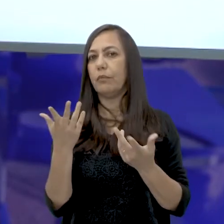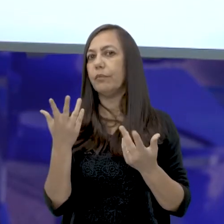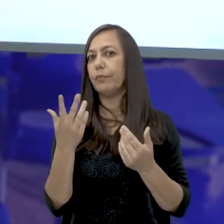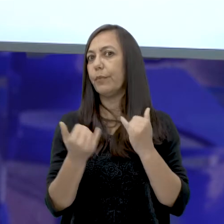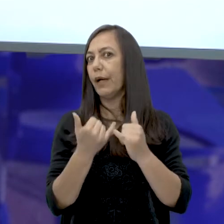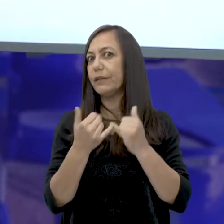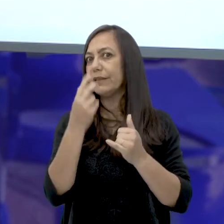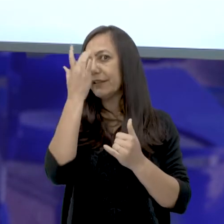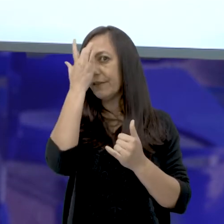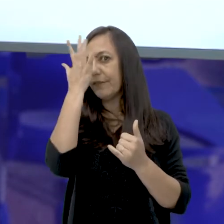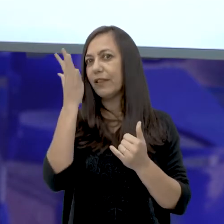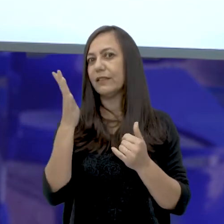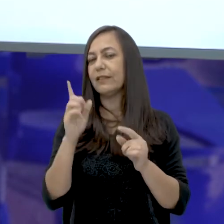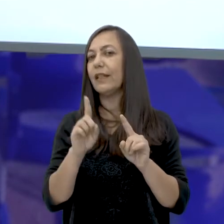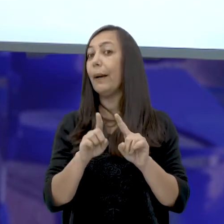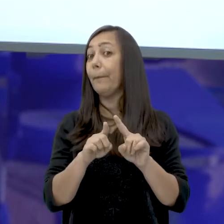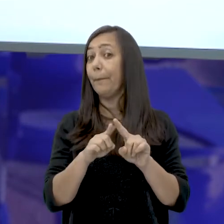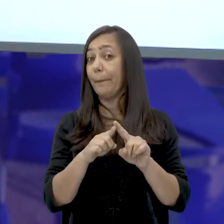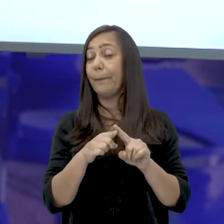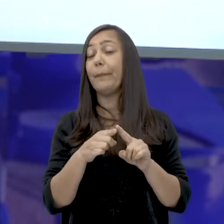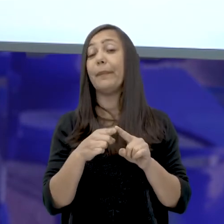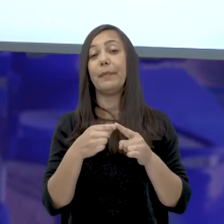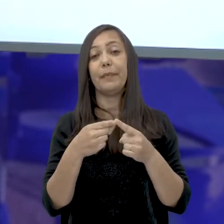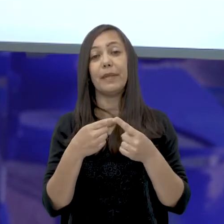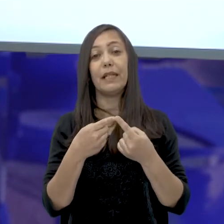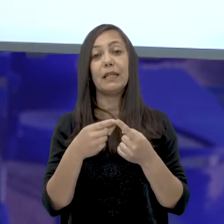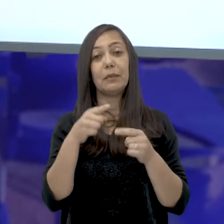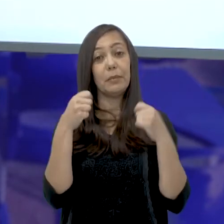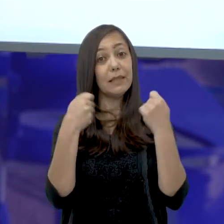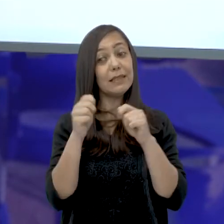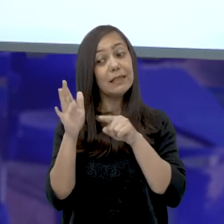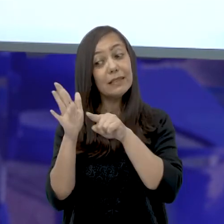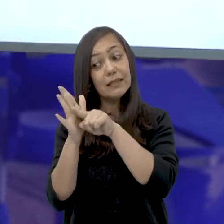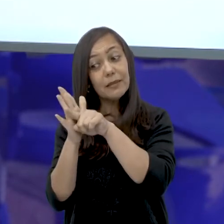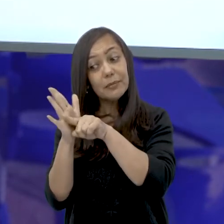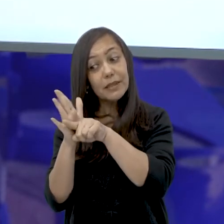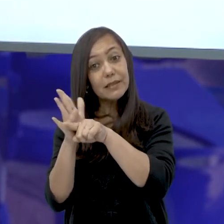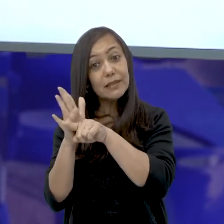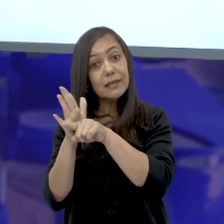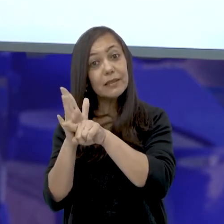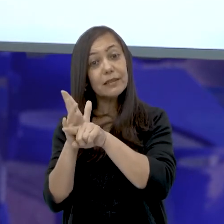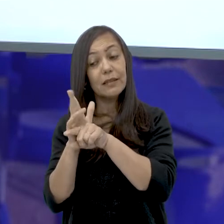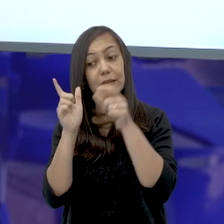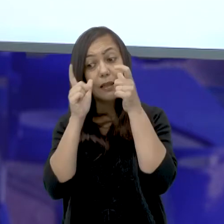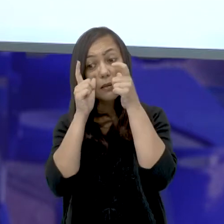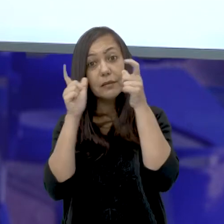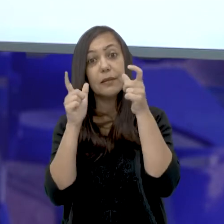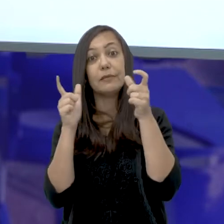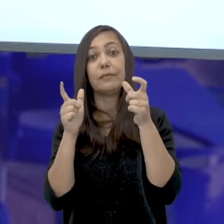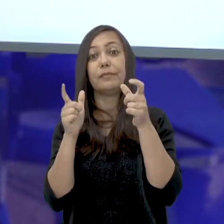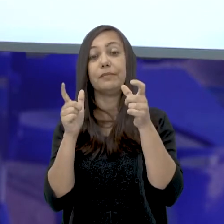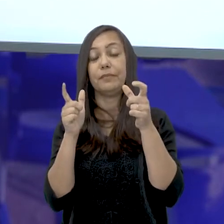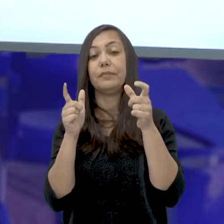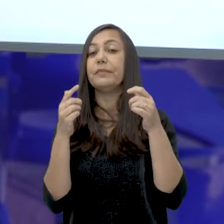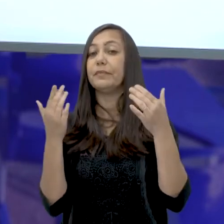cristianismo, a resposta para a sexta questão. A sétima, concebe o ser